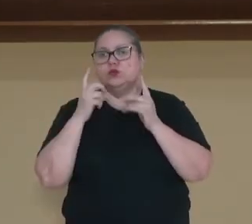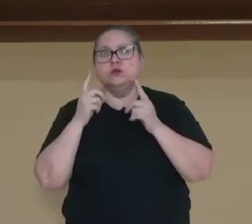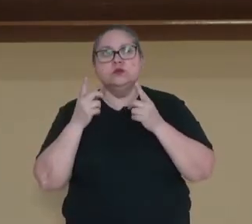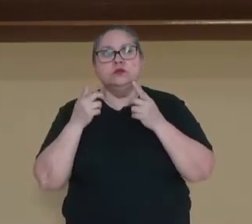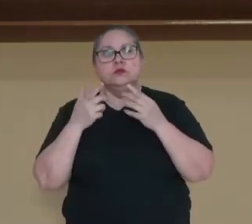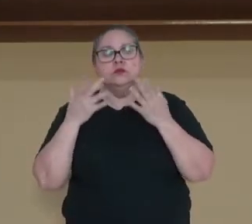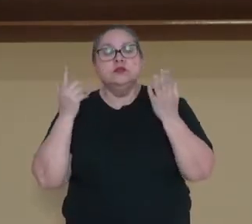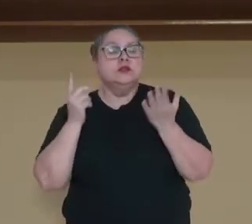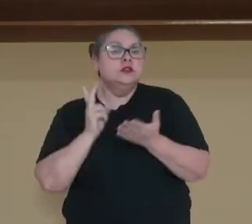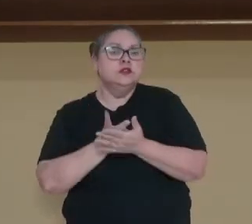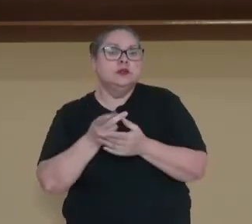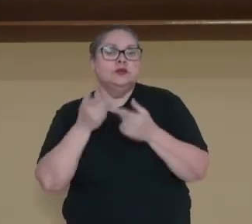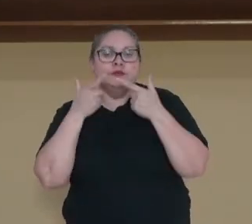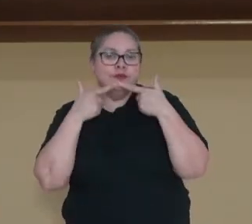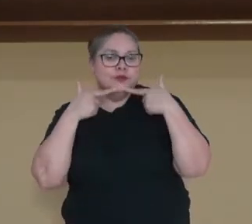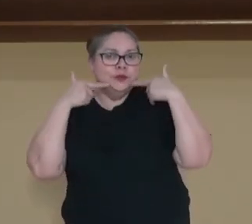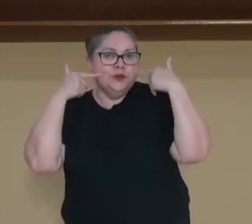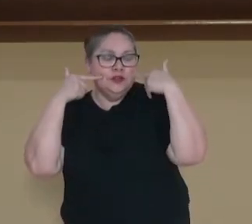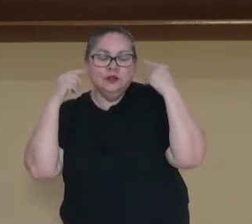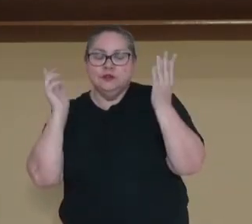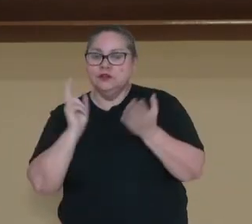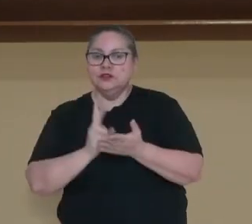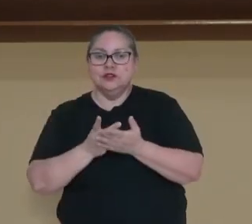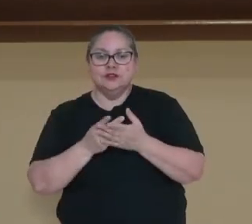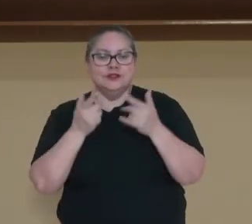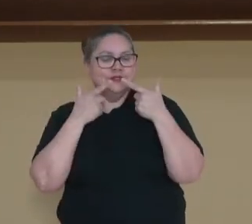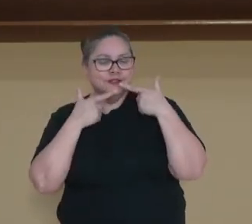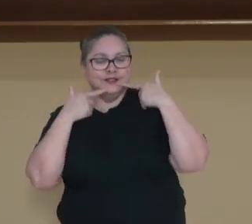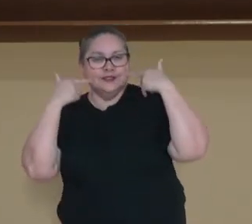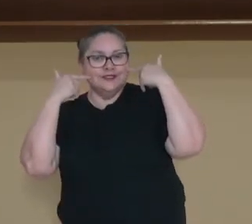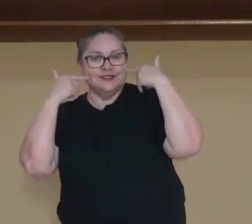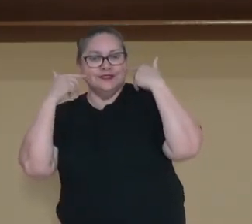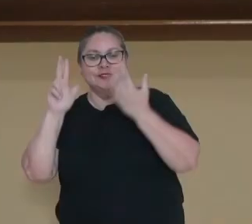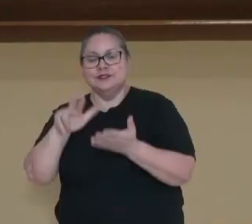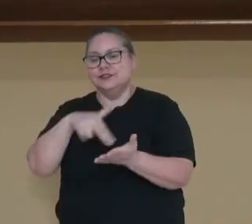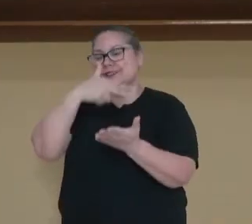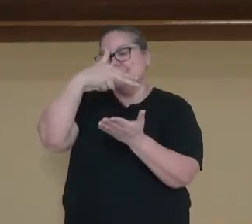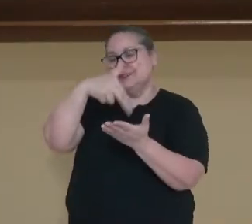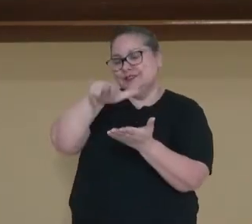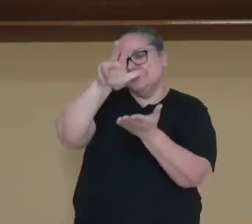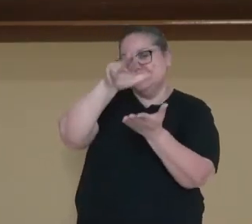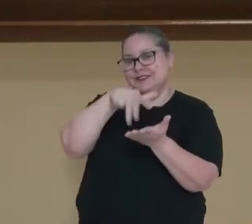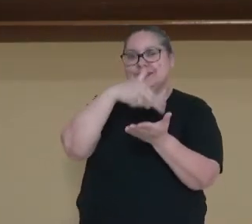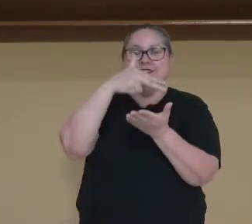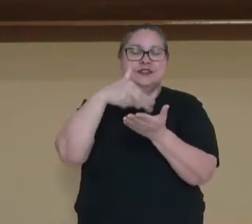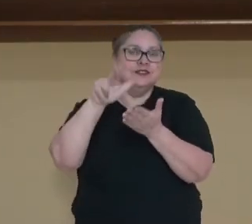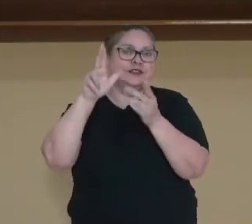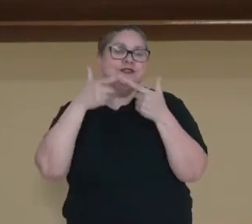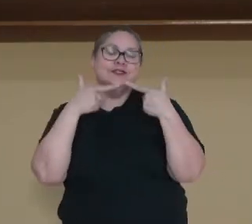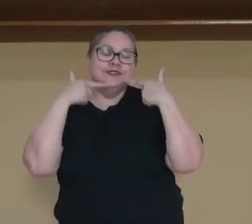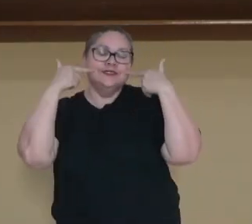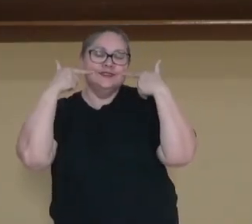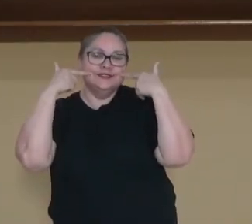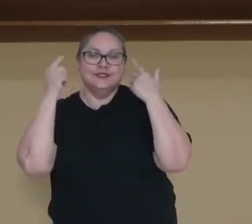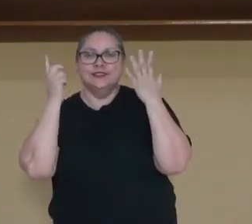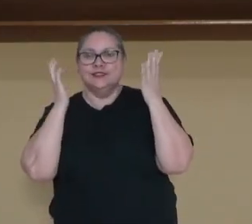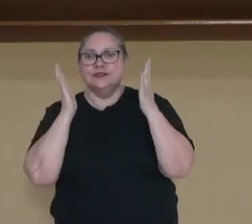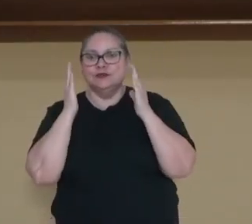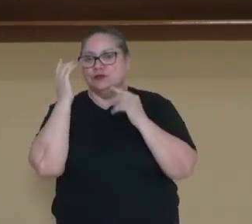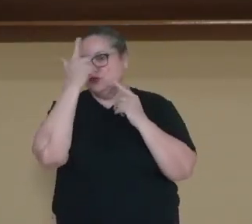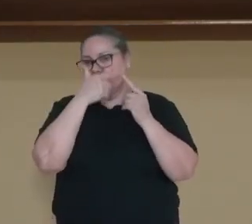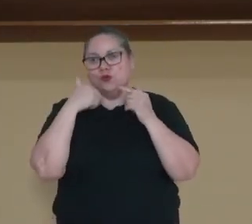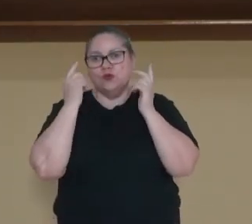estará sempre sorrindo, né? Alegre, né? Com um sorriso grande